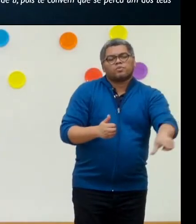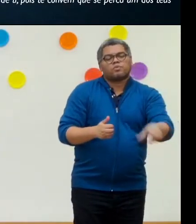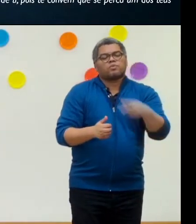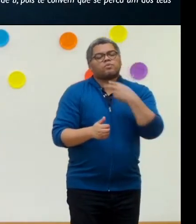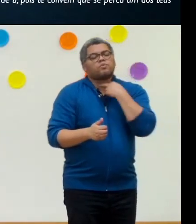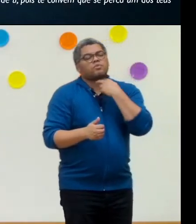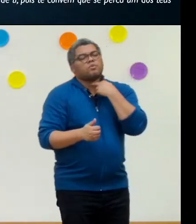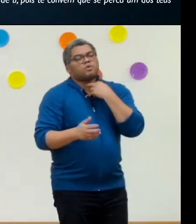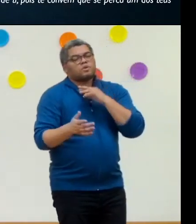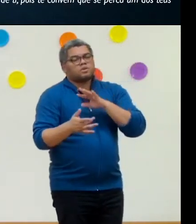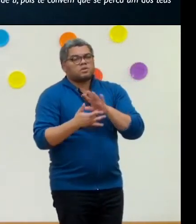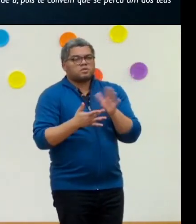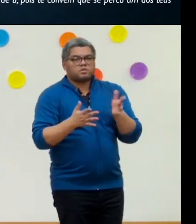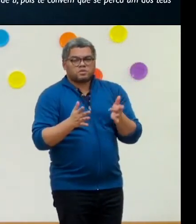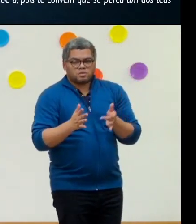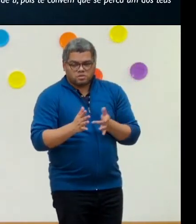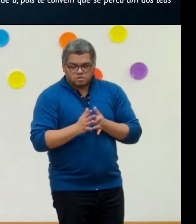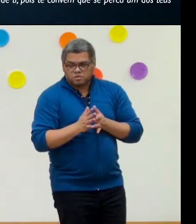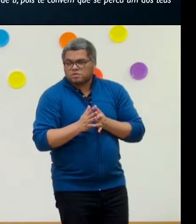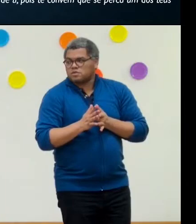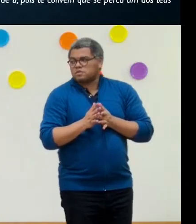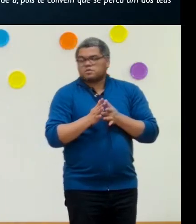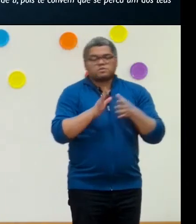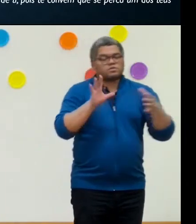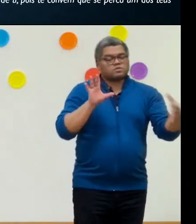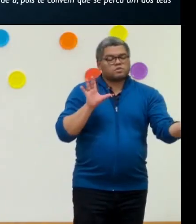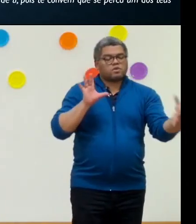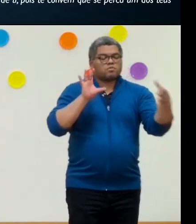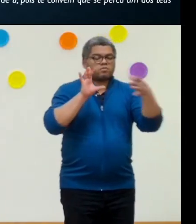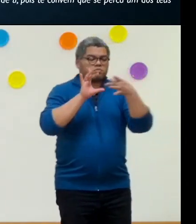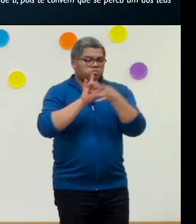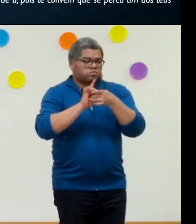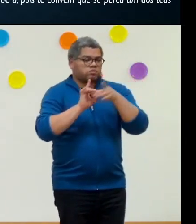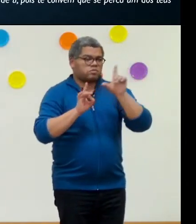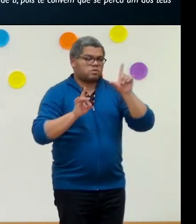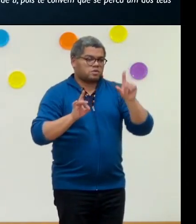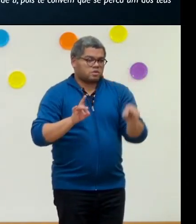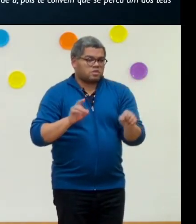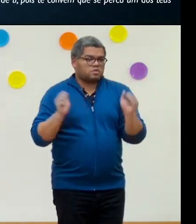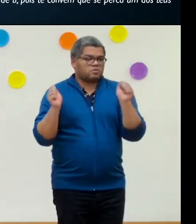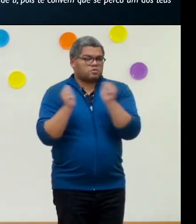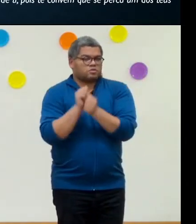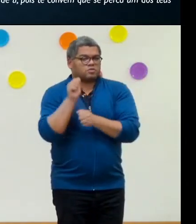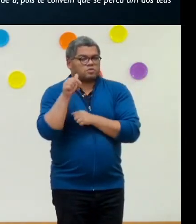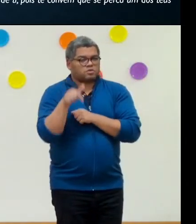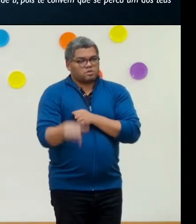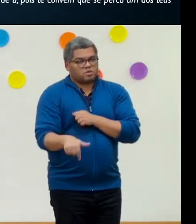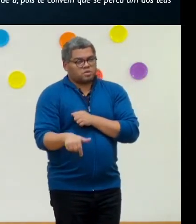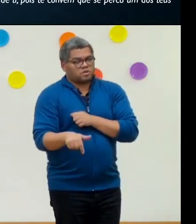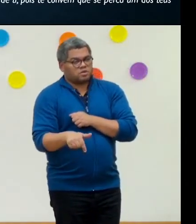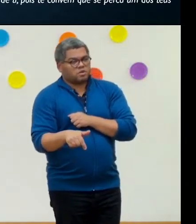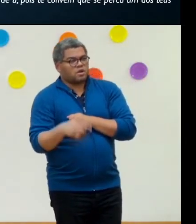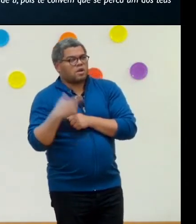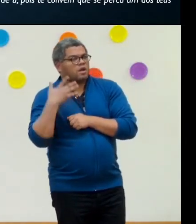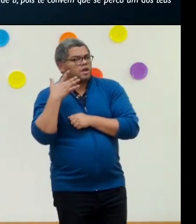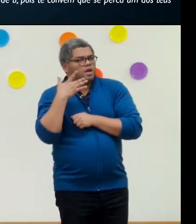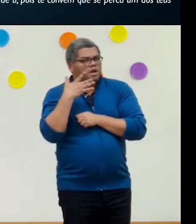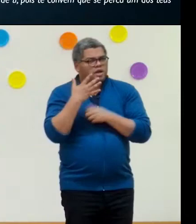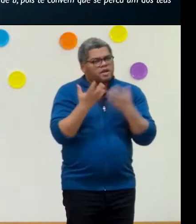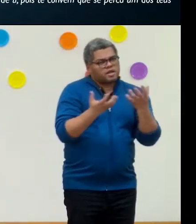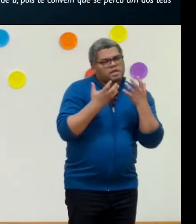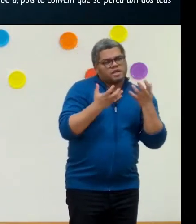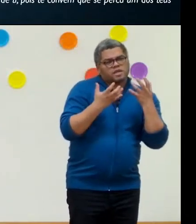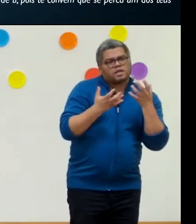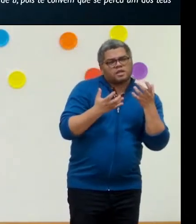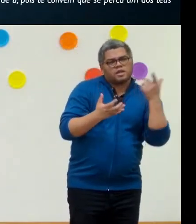Jesus só retoma o 10º e põe junto com o 7º. Vocês entenderam? Cobiçar é pecado.